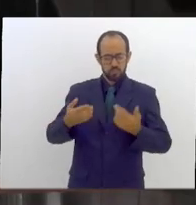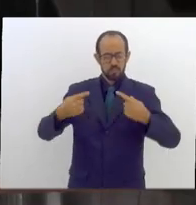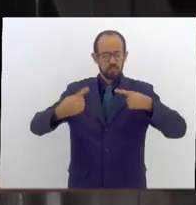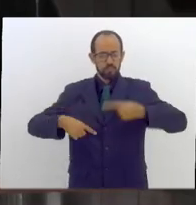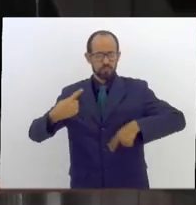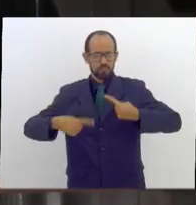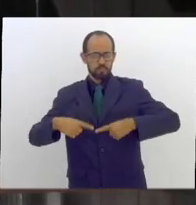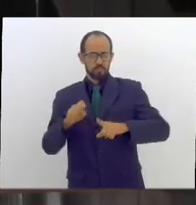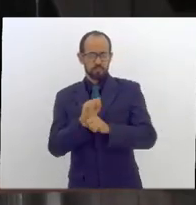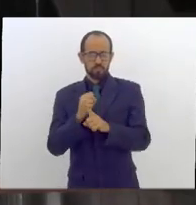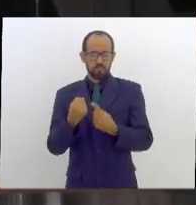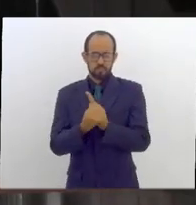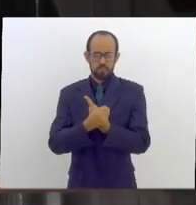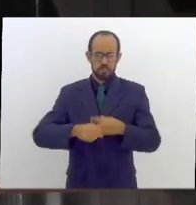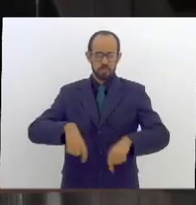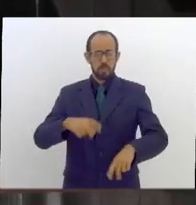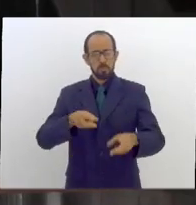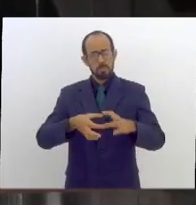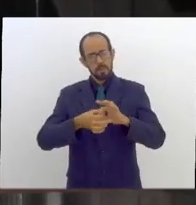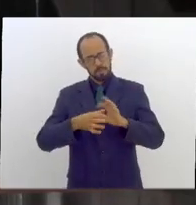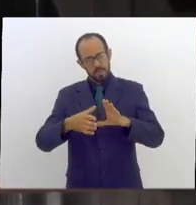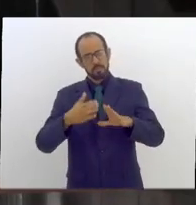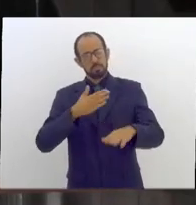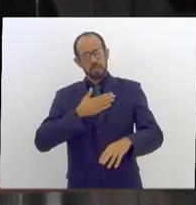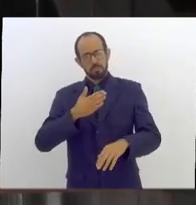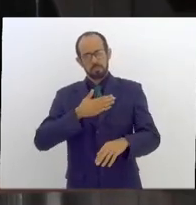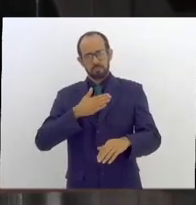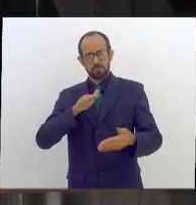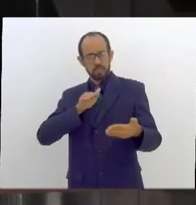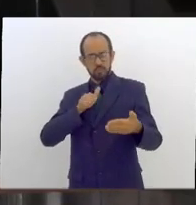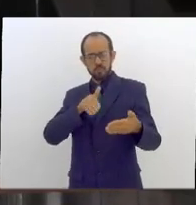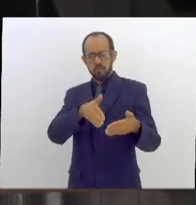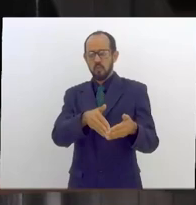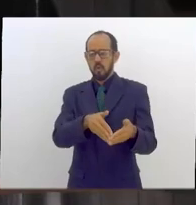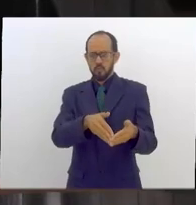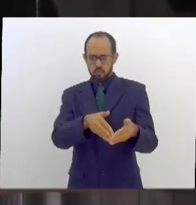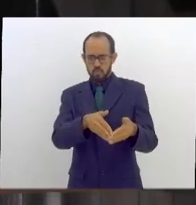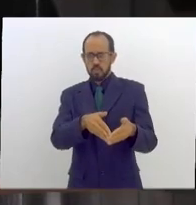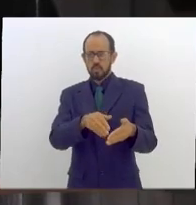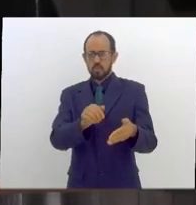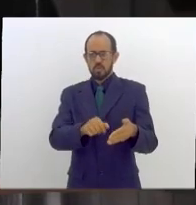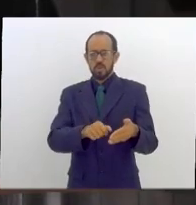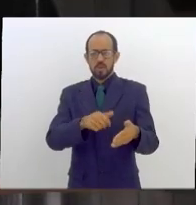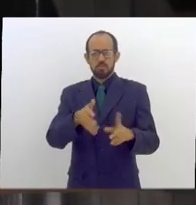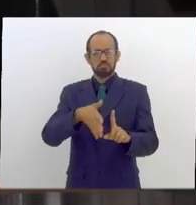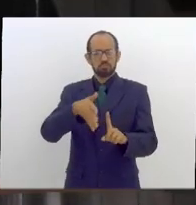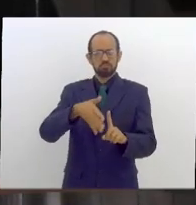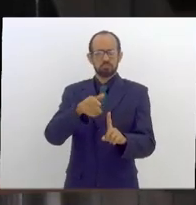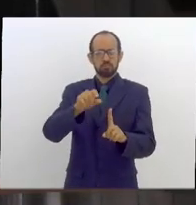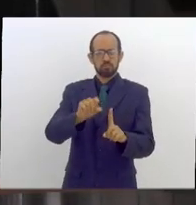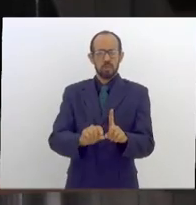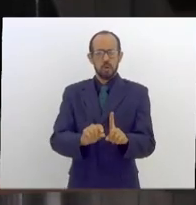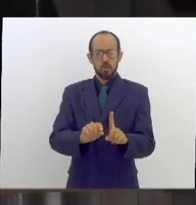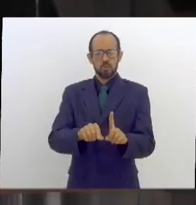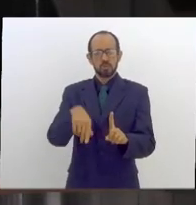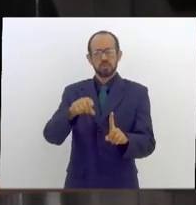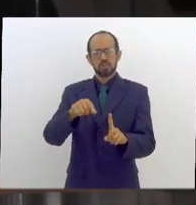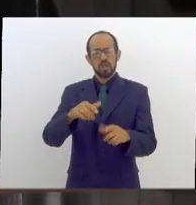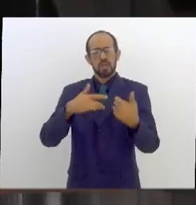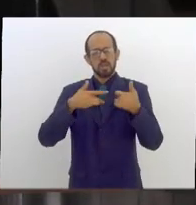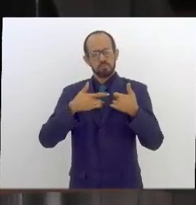nosso país, permitam-me focar minhas poucas palavras no legado histórico de